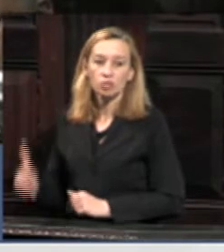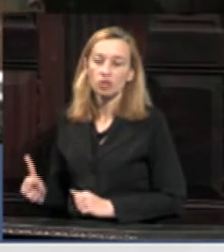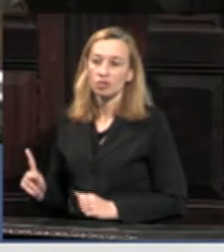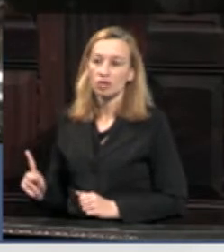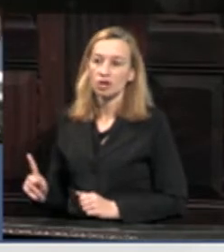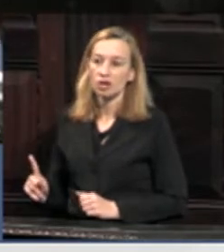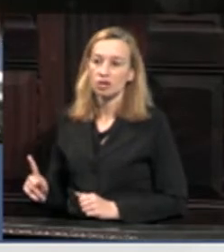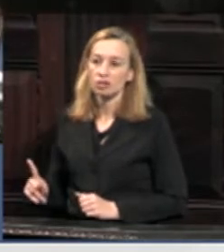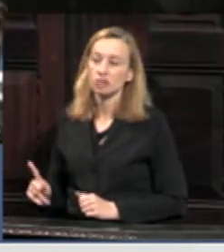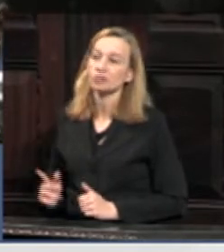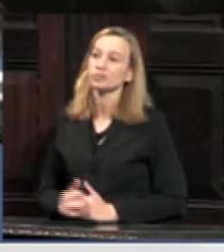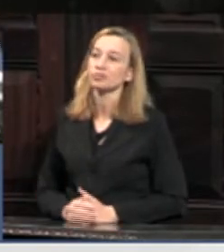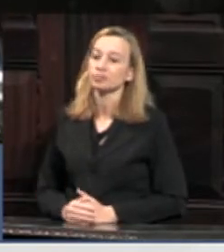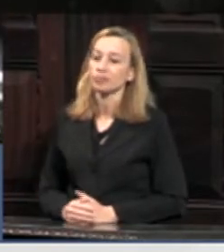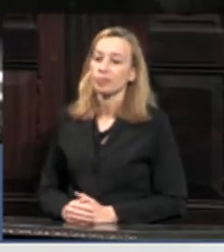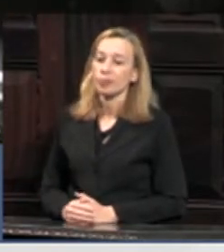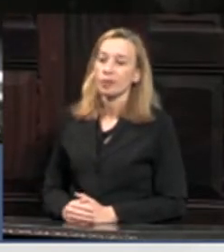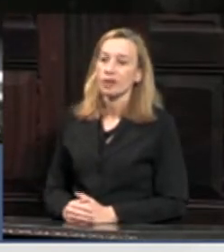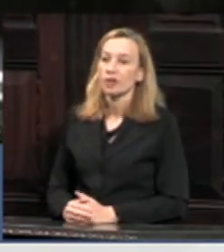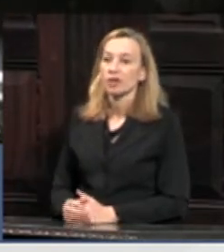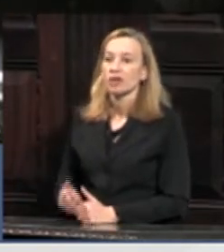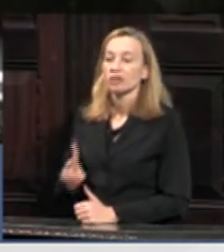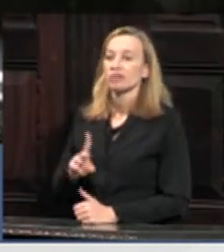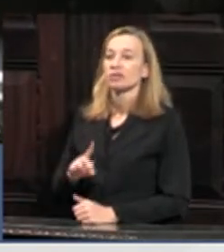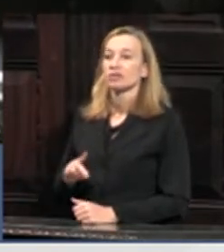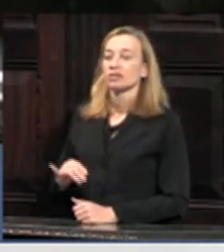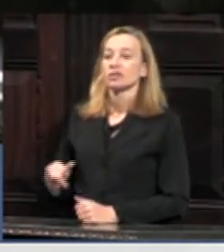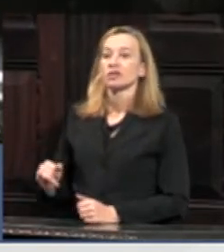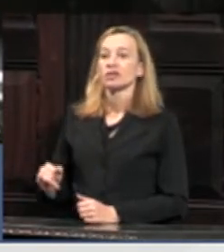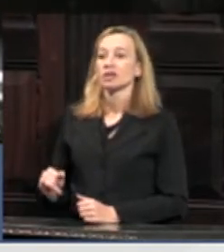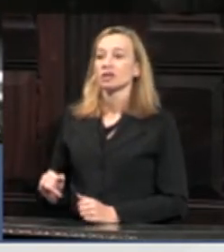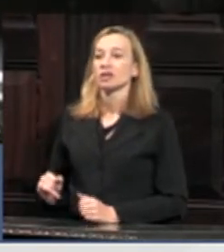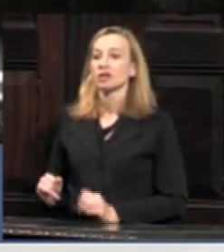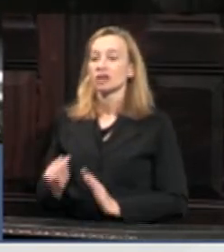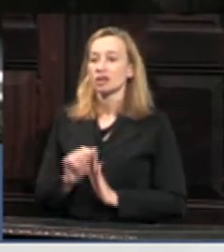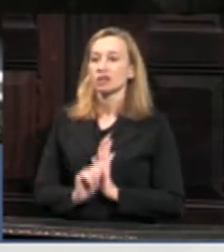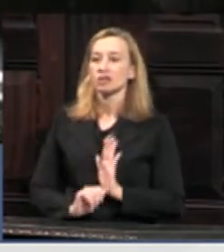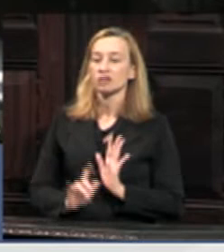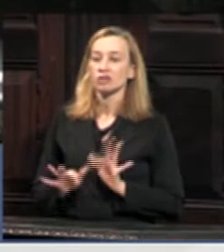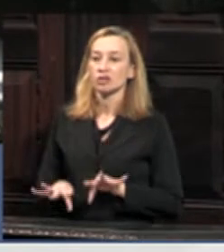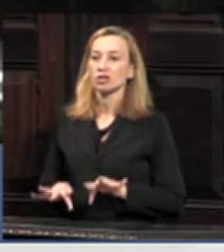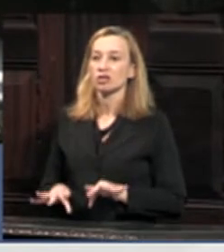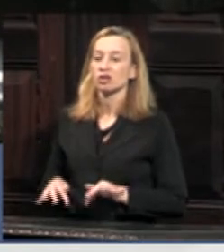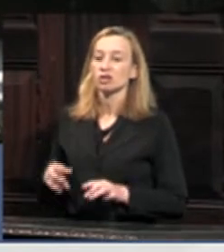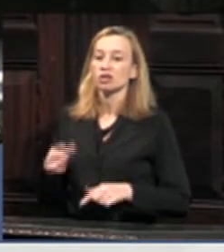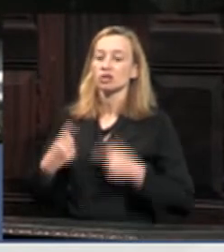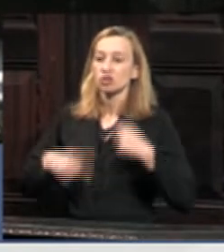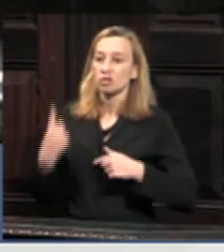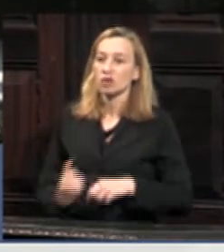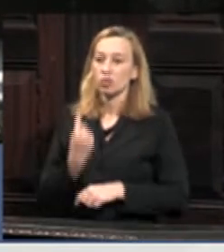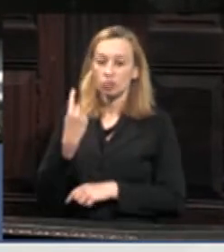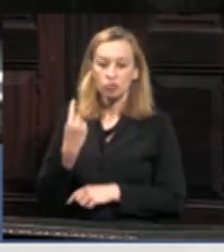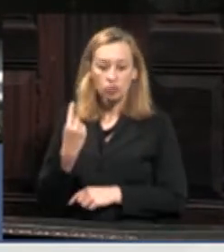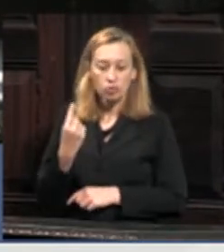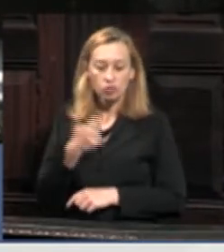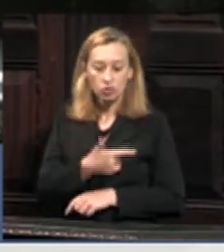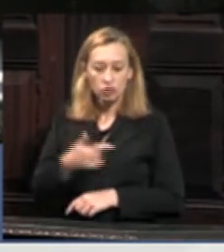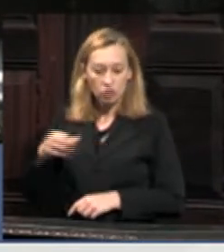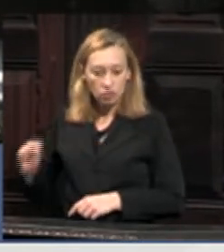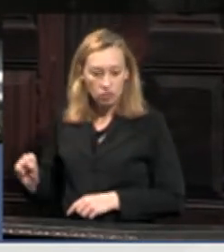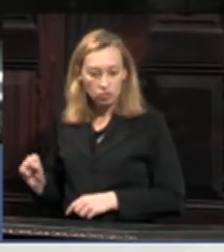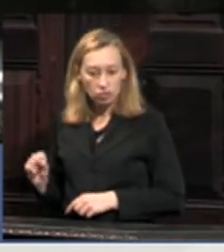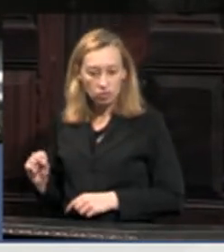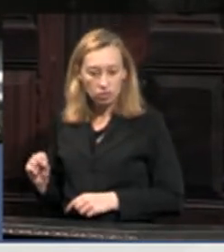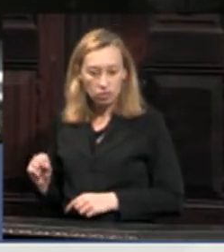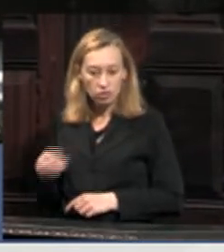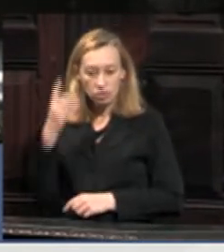Aprovado. Vai a redação final. Em discussão única, projeto de resolução 809/2018, de autoria do deputado Paulo